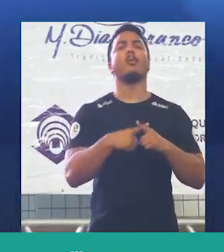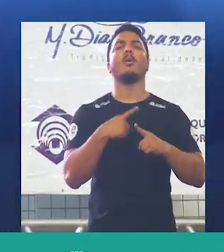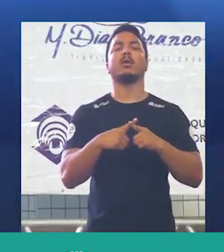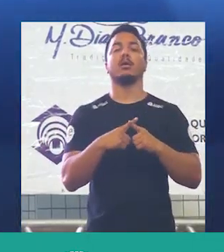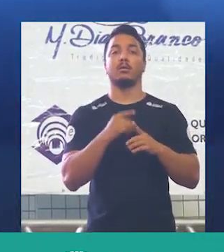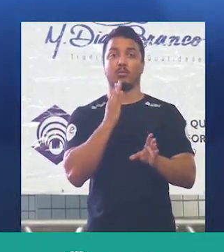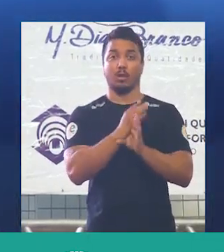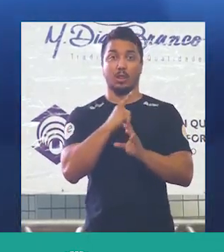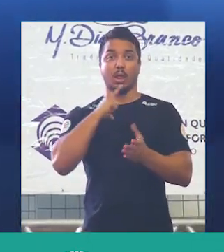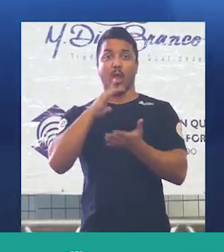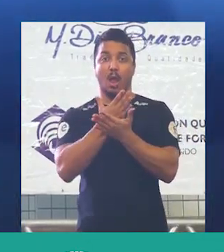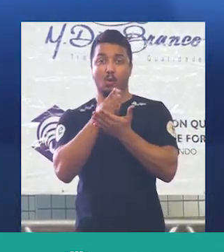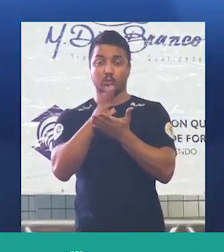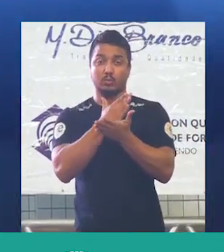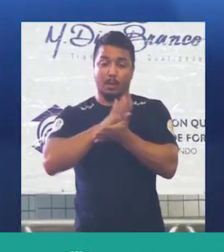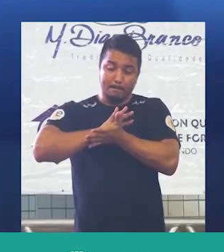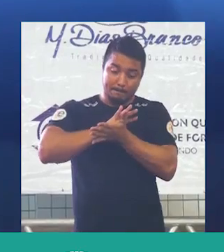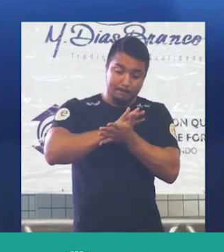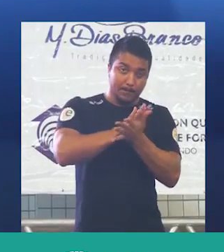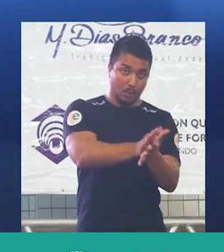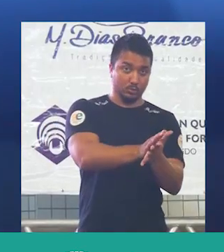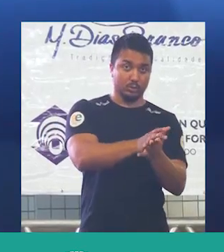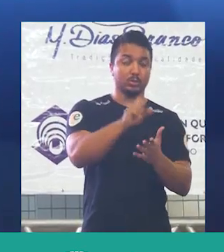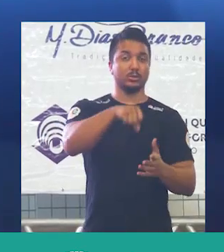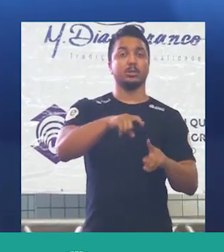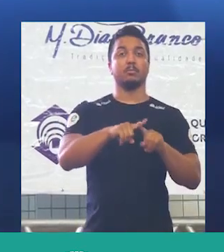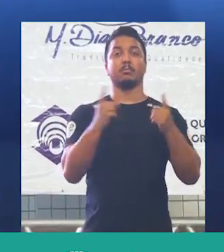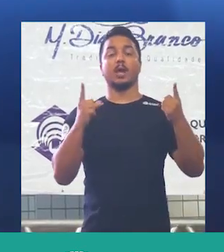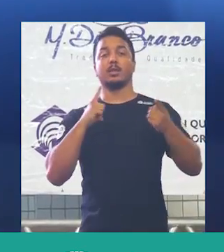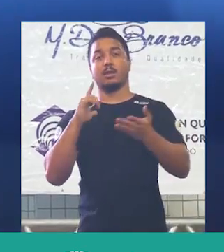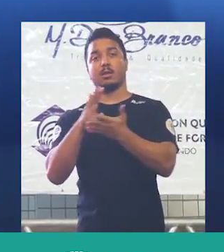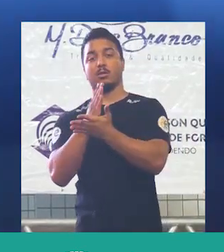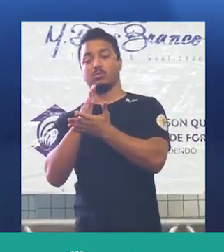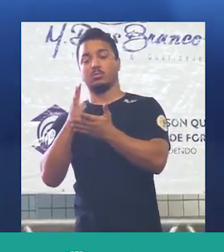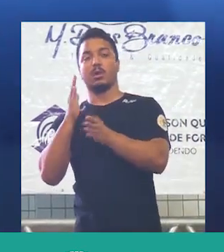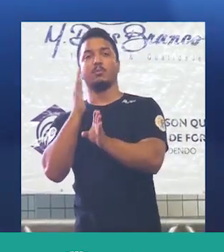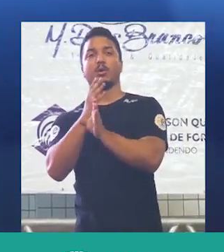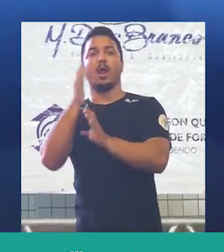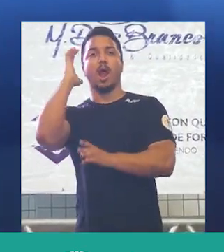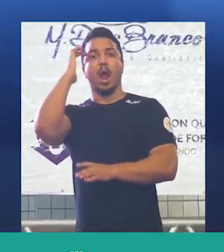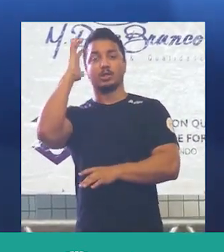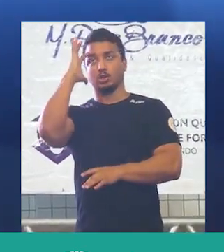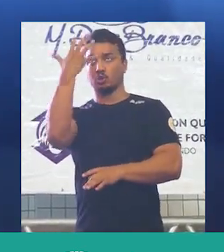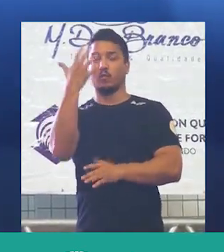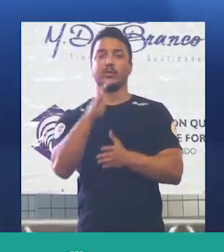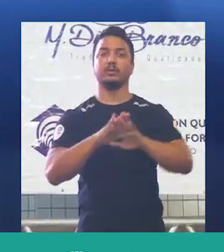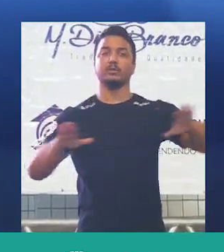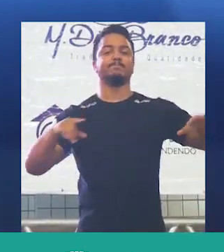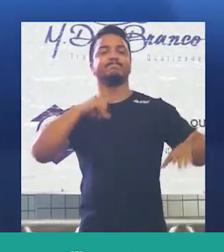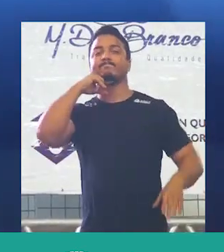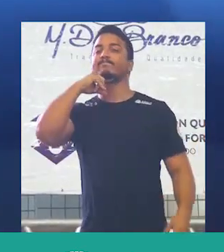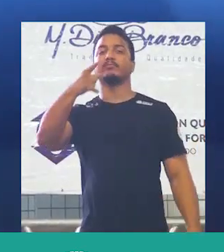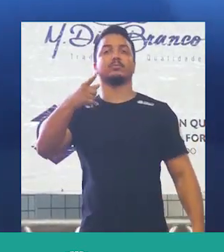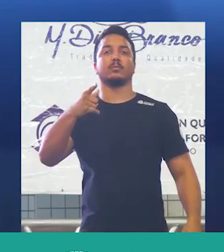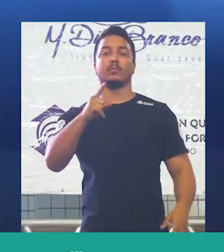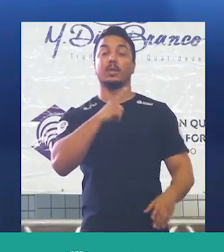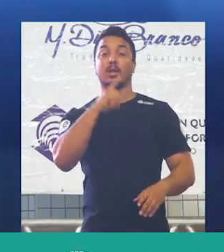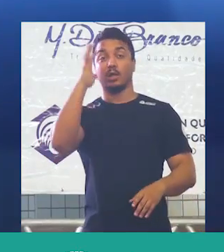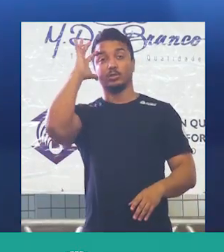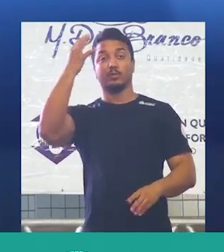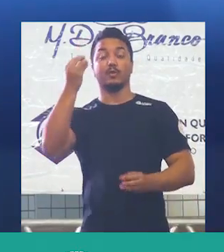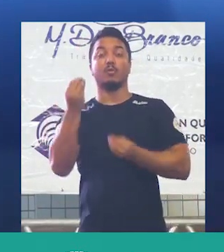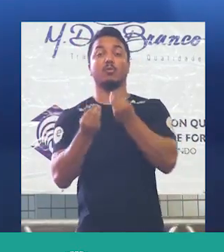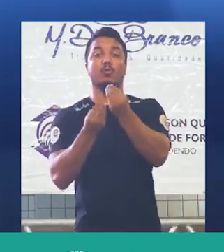por preconceito e outros criticam porque acham que essa não é a solução. A solução seria